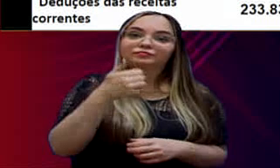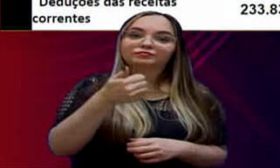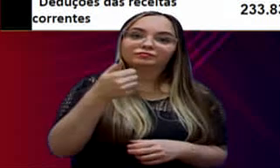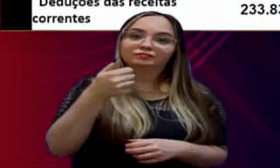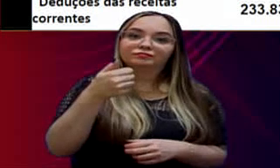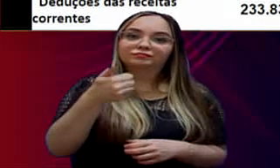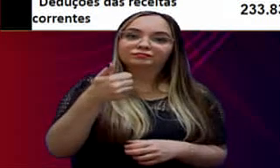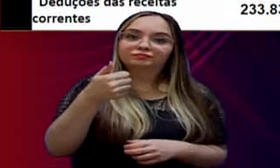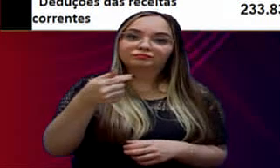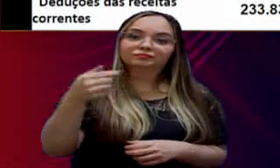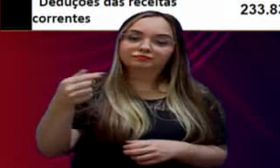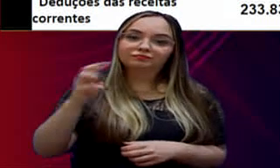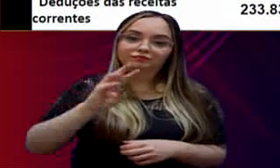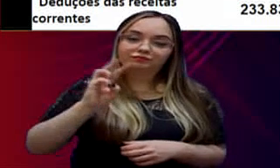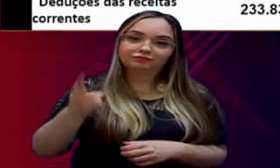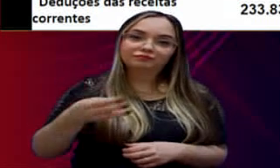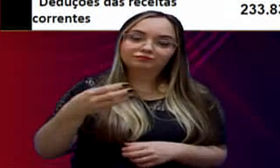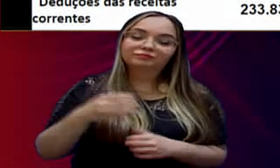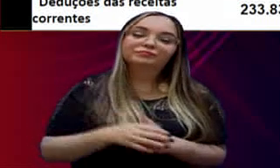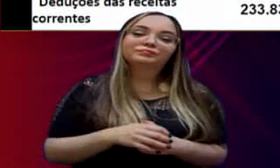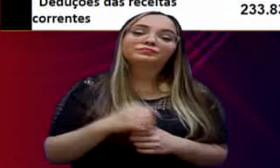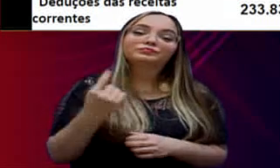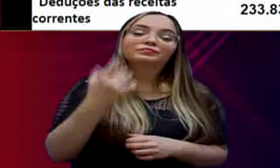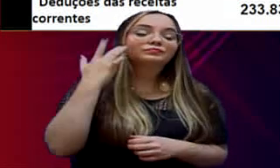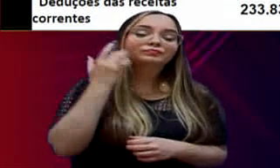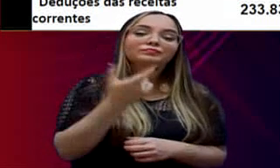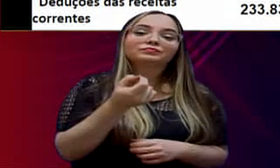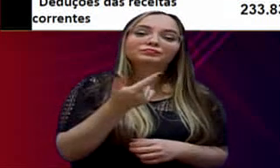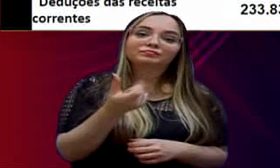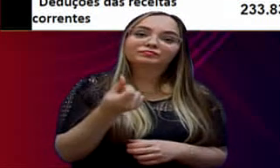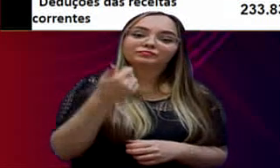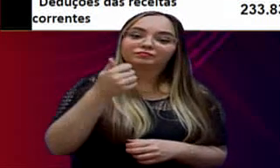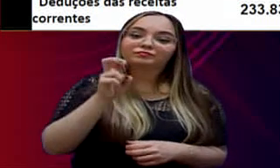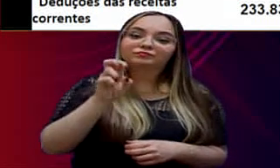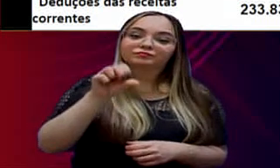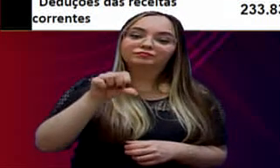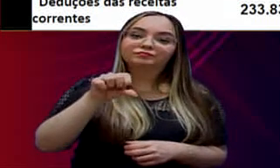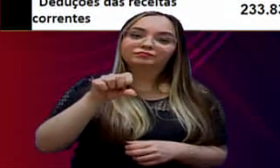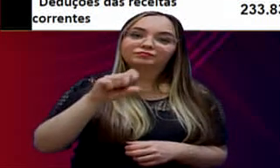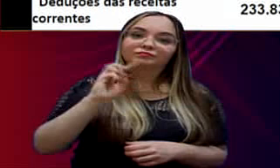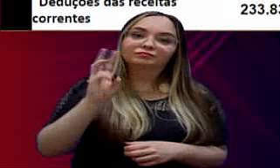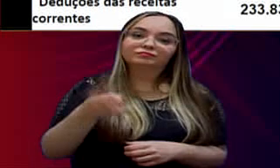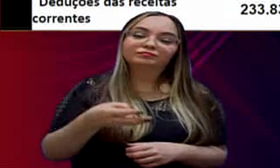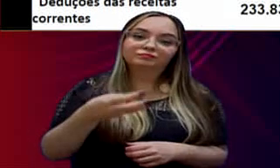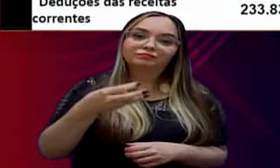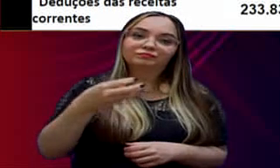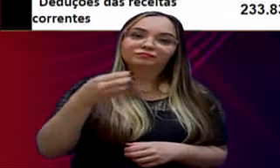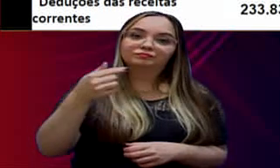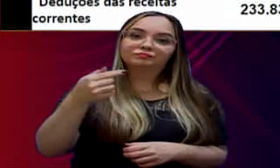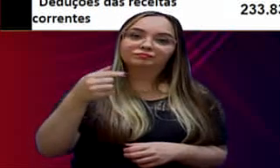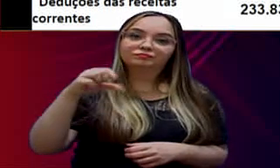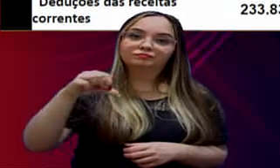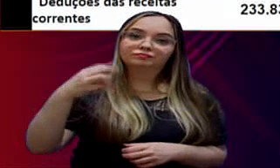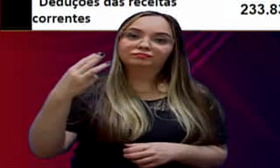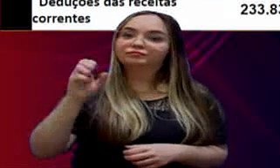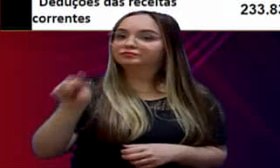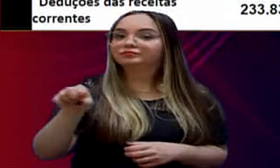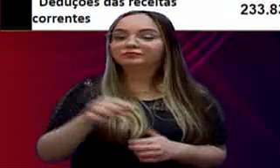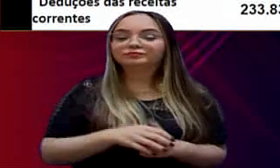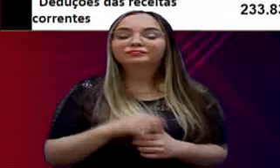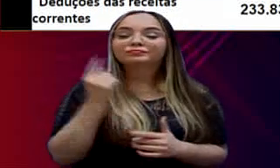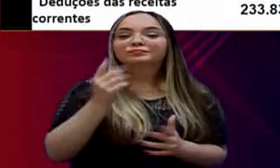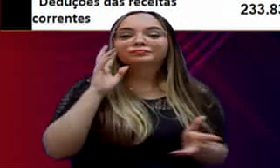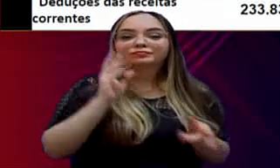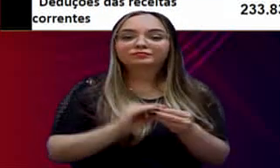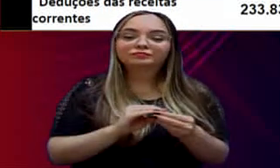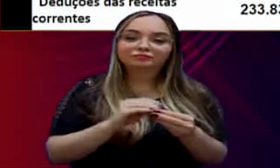332.000 e Estimativa 2026 de 159 milhões 793 mil as deduções